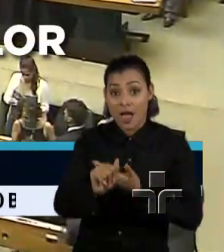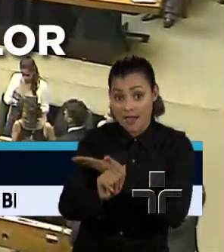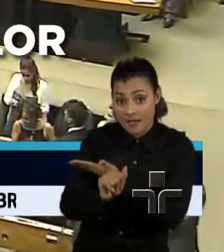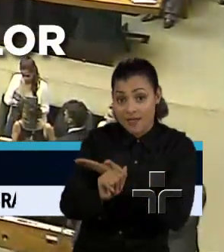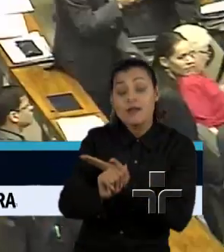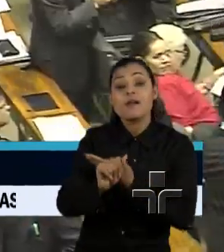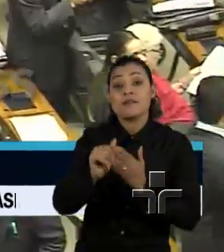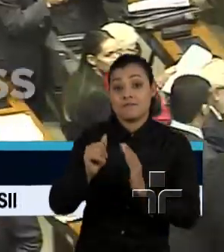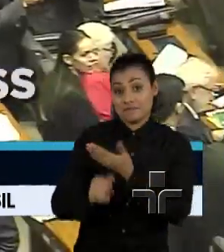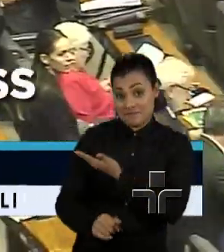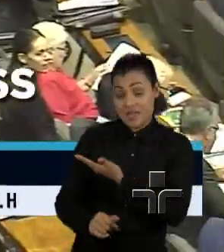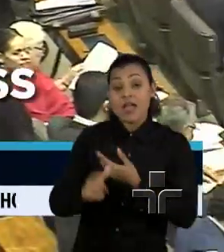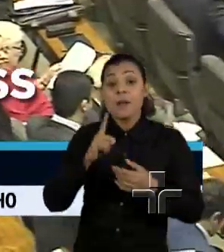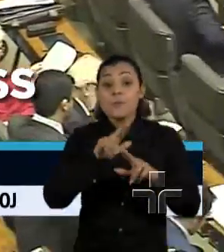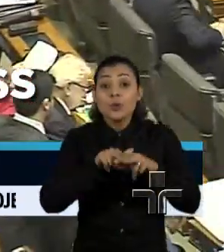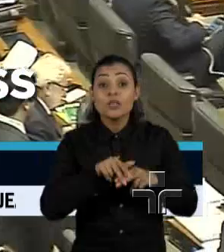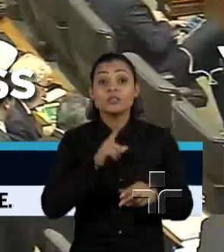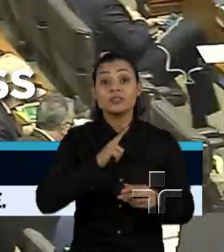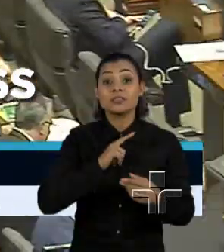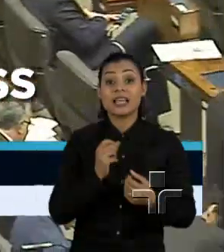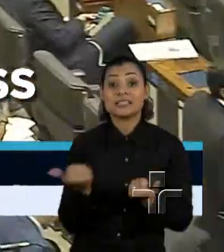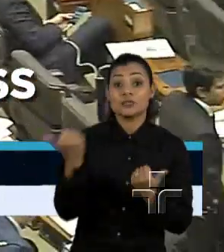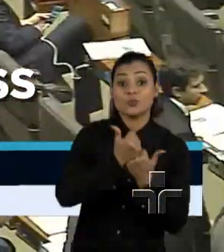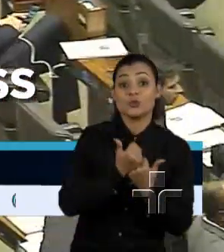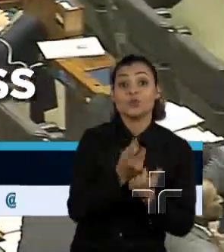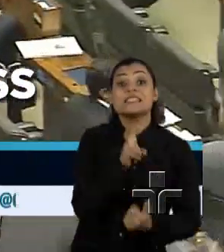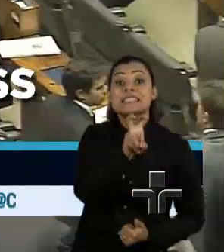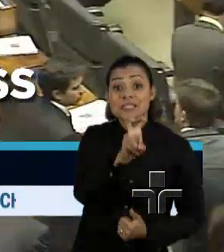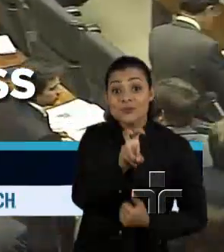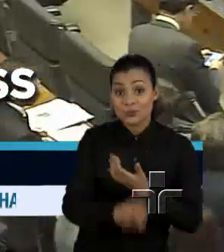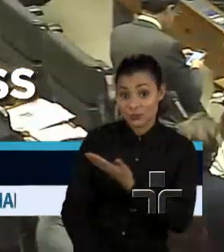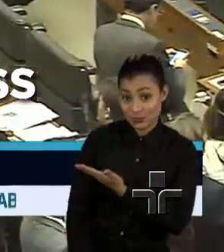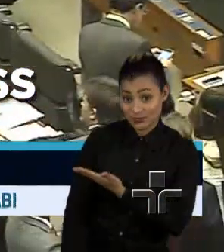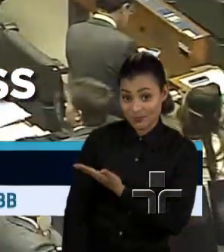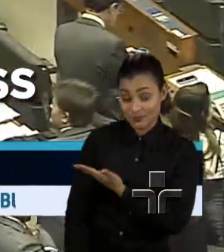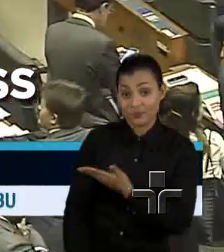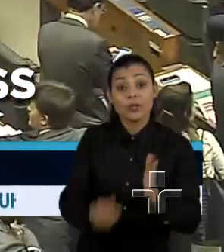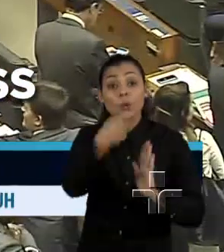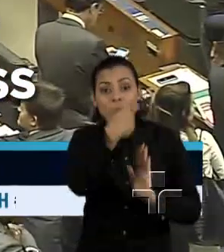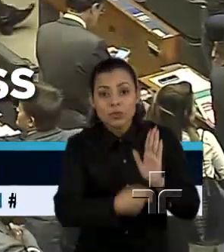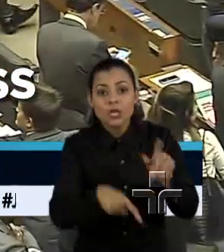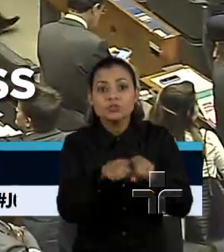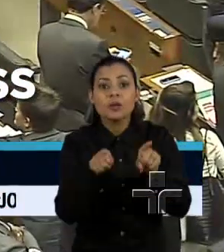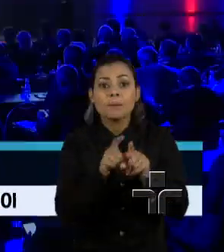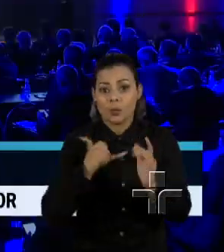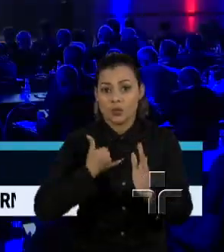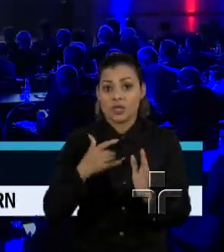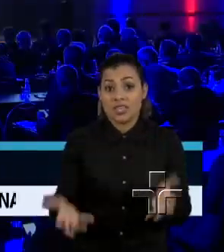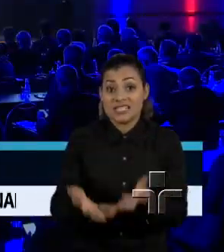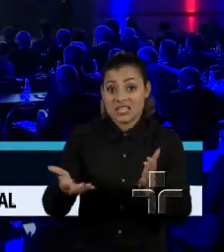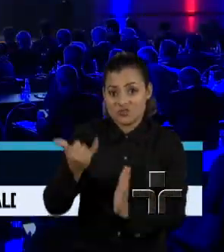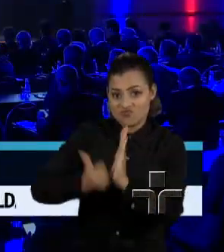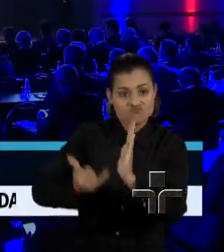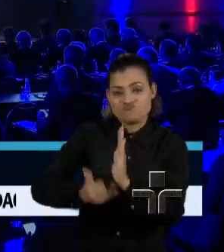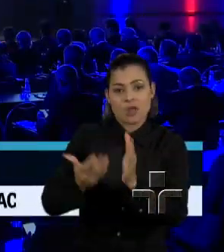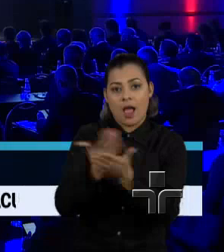Valor Adicionado, que substituiria 5 tributos. O texto também acaba com incentivos fiscais. Em evento em São Paulo, o relator